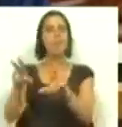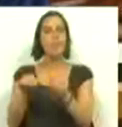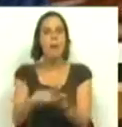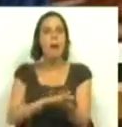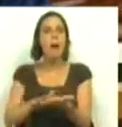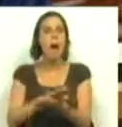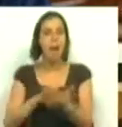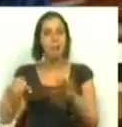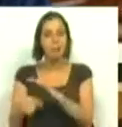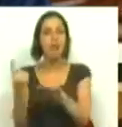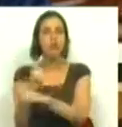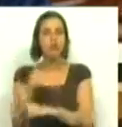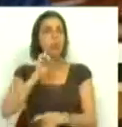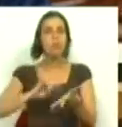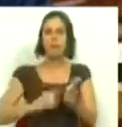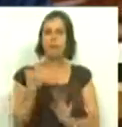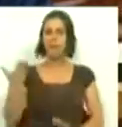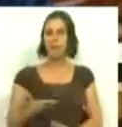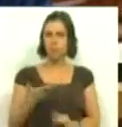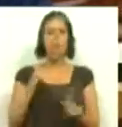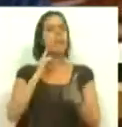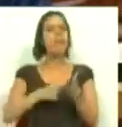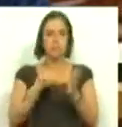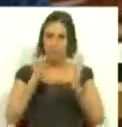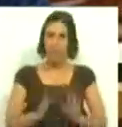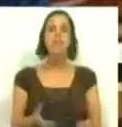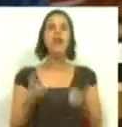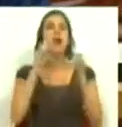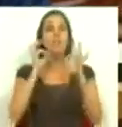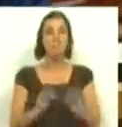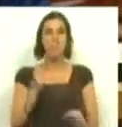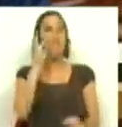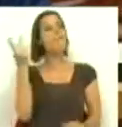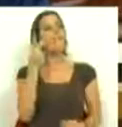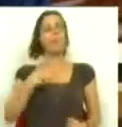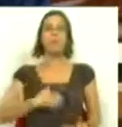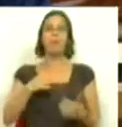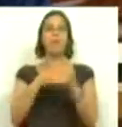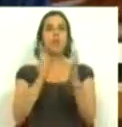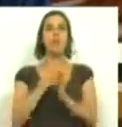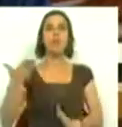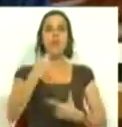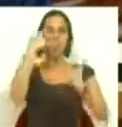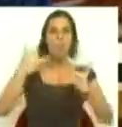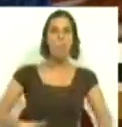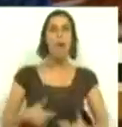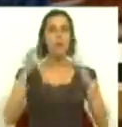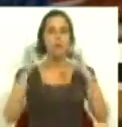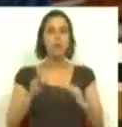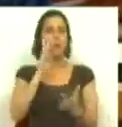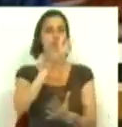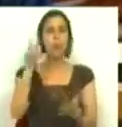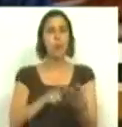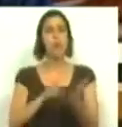saneamento básico como um direito fundamental e indispensável para o pleno gozo da vida e de todos os direitos humanos